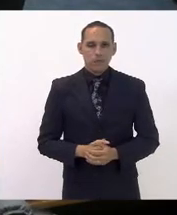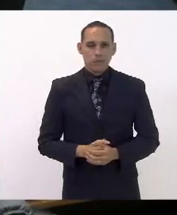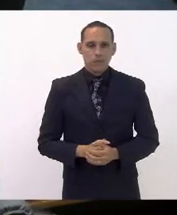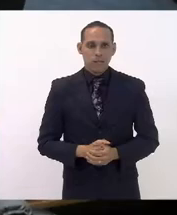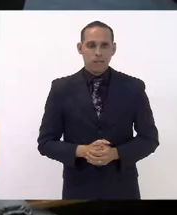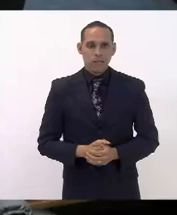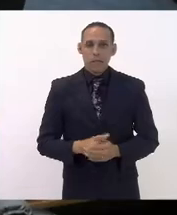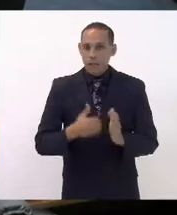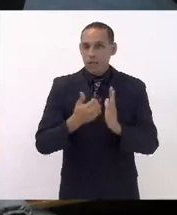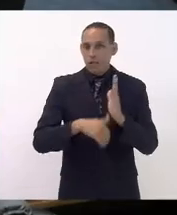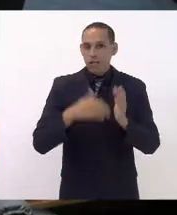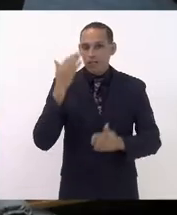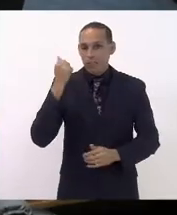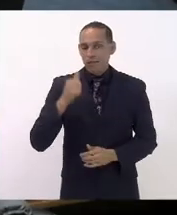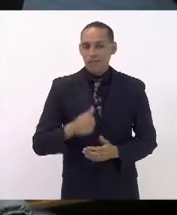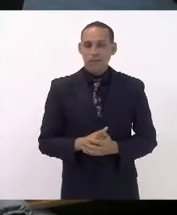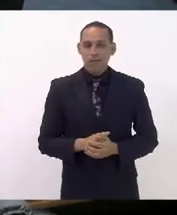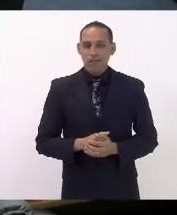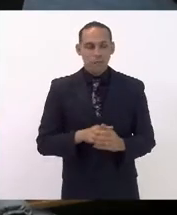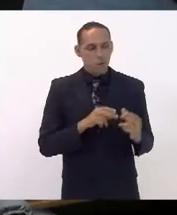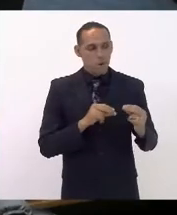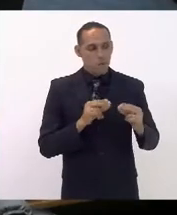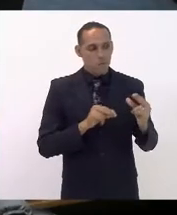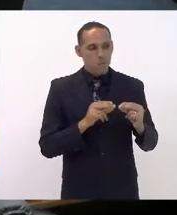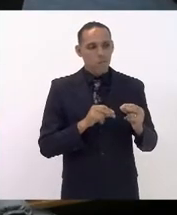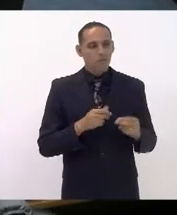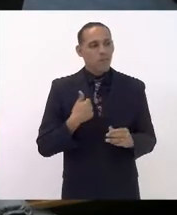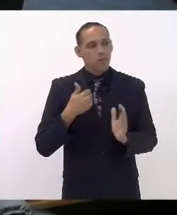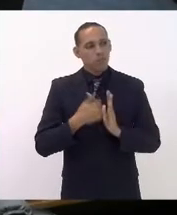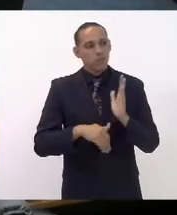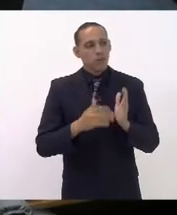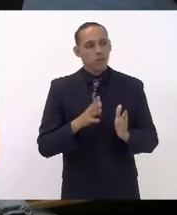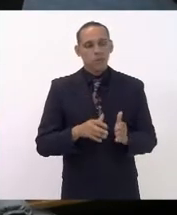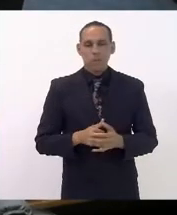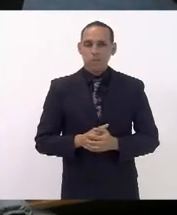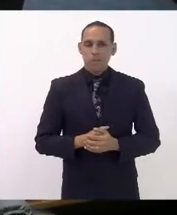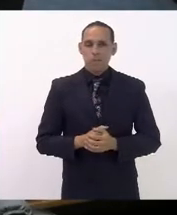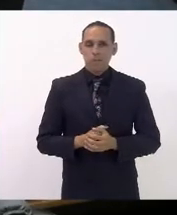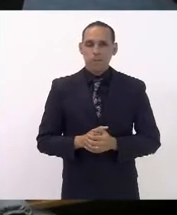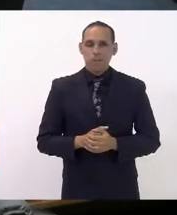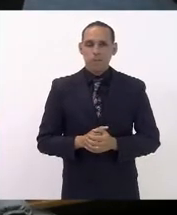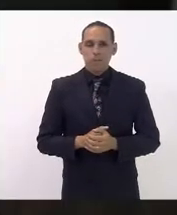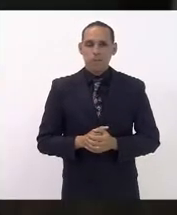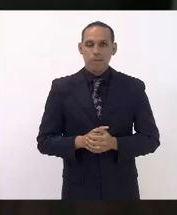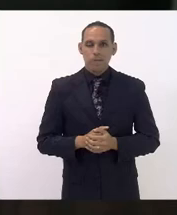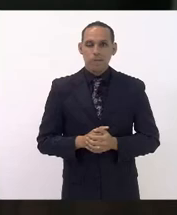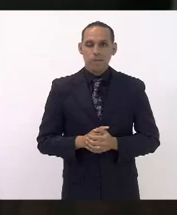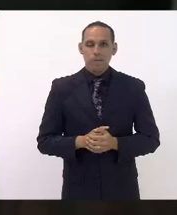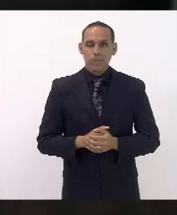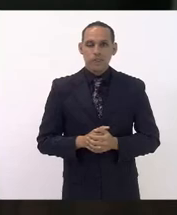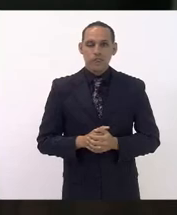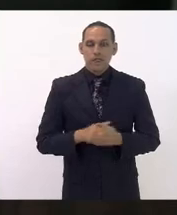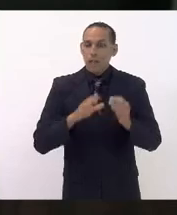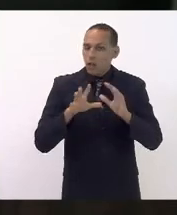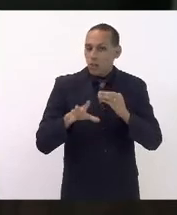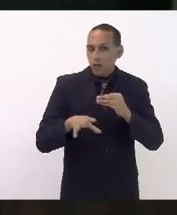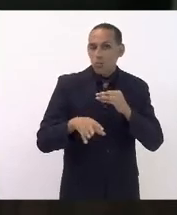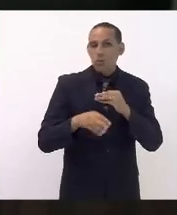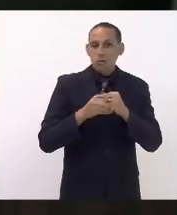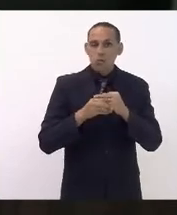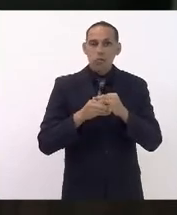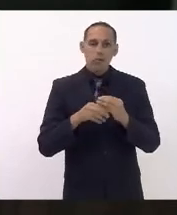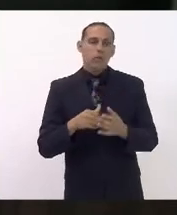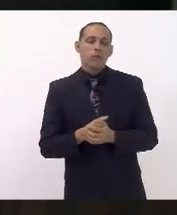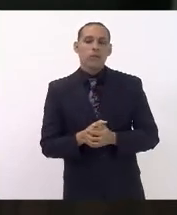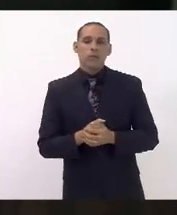Desconta mesmo, eu sei que desconta. Eu já fui descontar. Em tramitação, incluído na ordem do dia, de acordo com o parágrafo 1º do